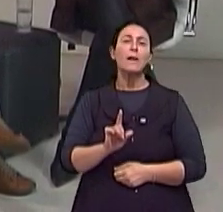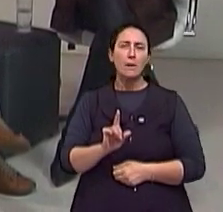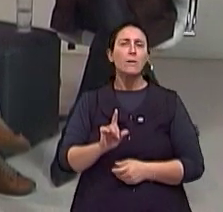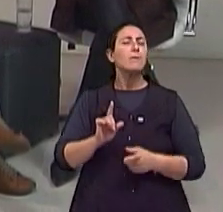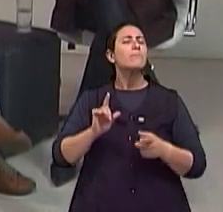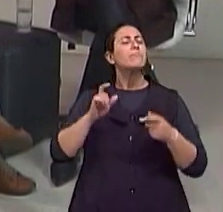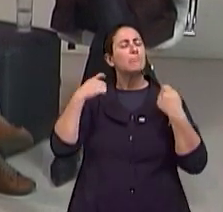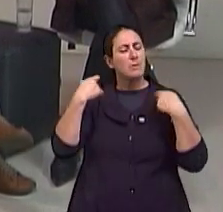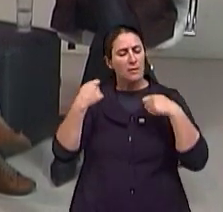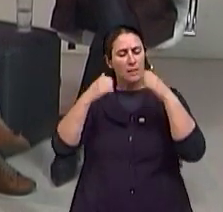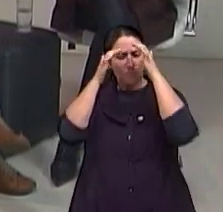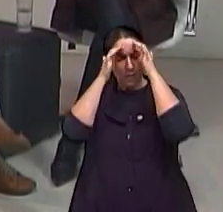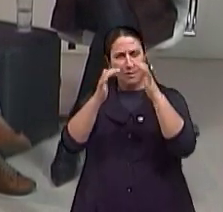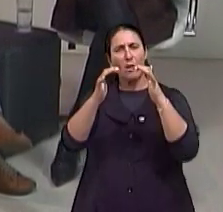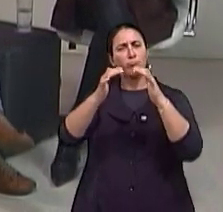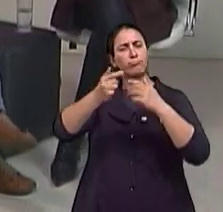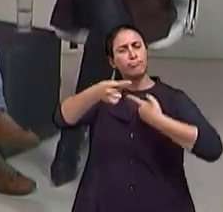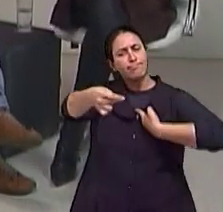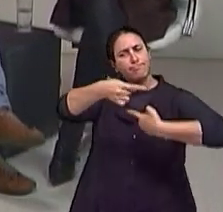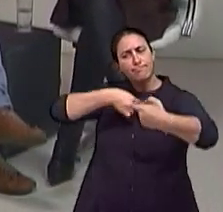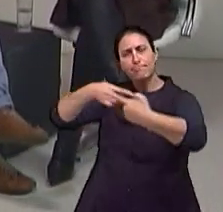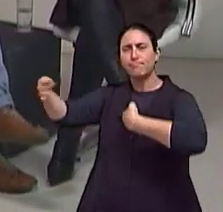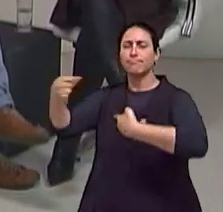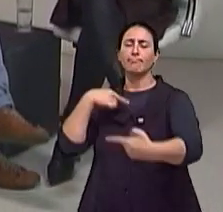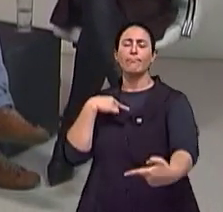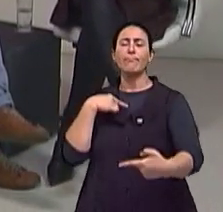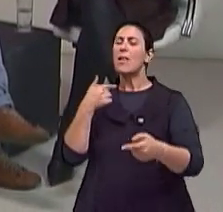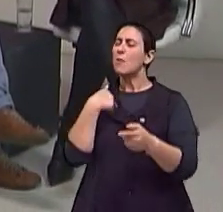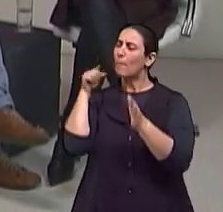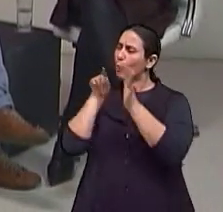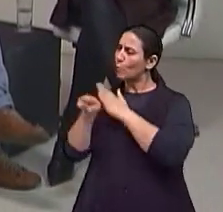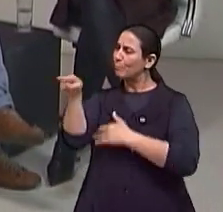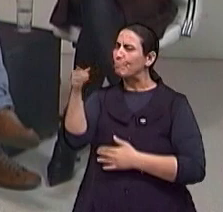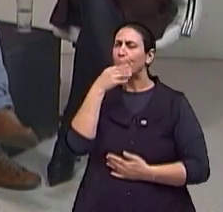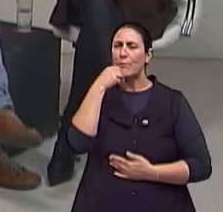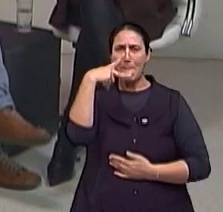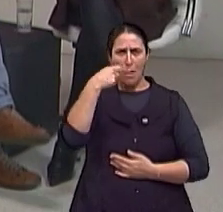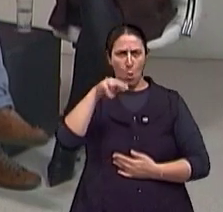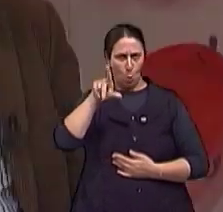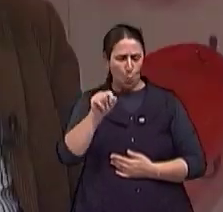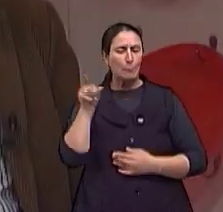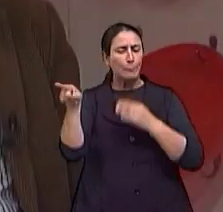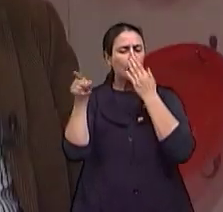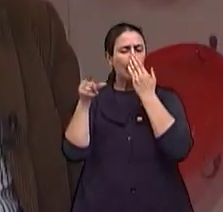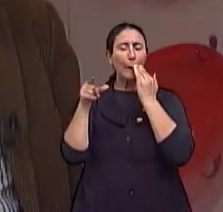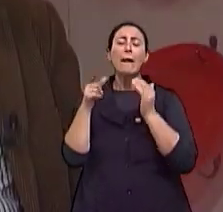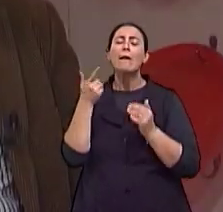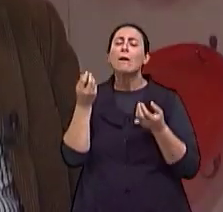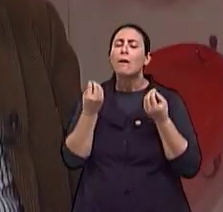Alto e respeito ao outro, né? Paulo, eu falava de uma questão e me parece